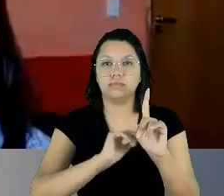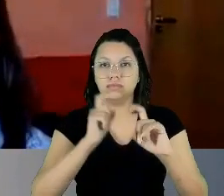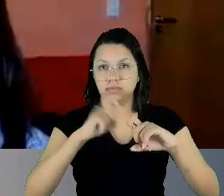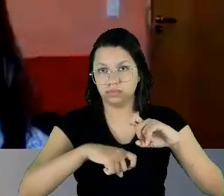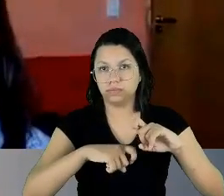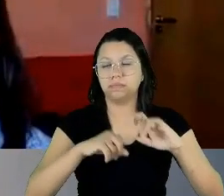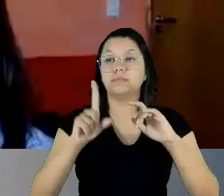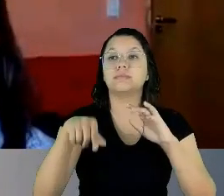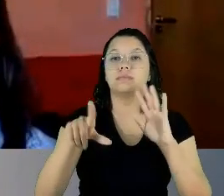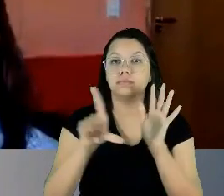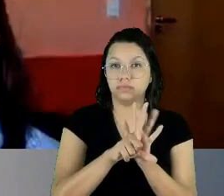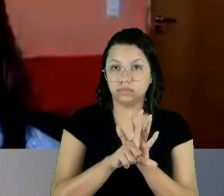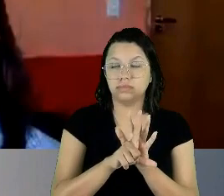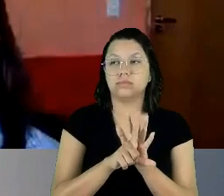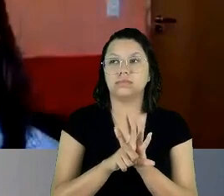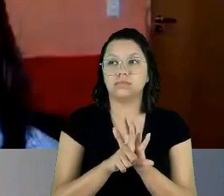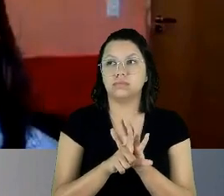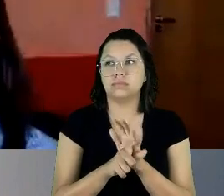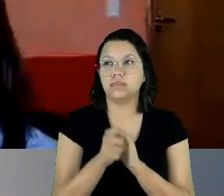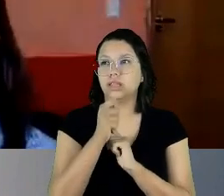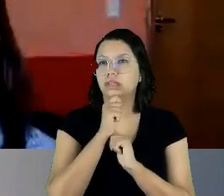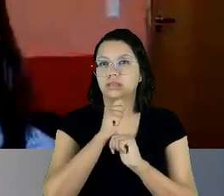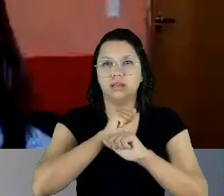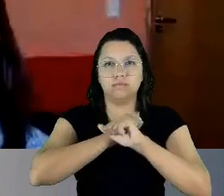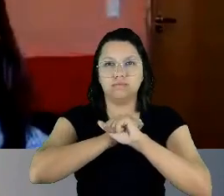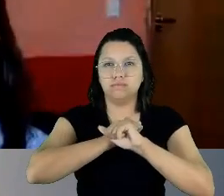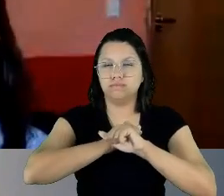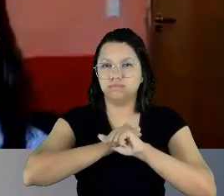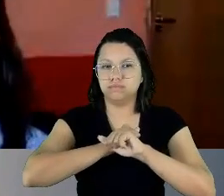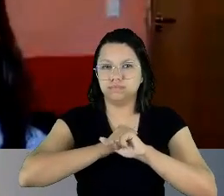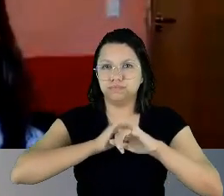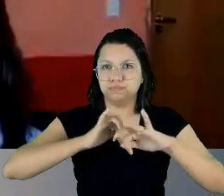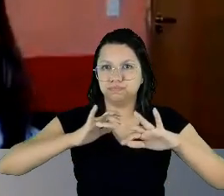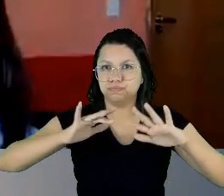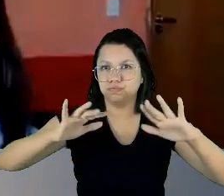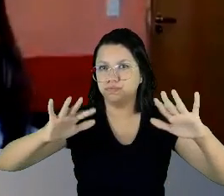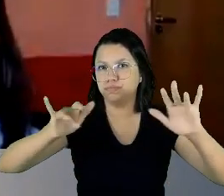importunação sexual, que é uma lei que ainda não está muito